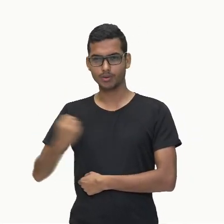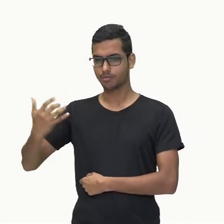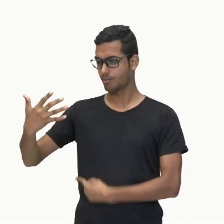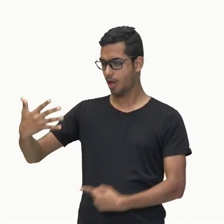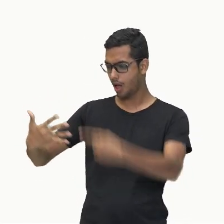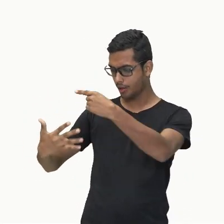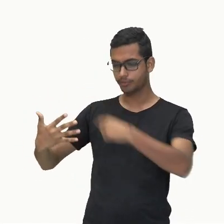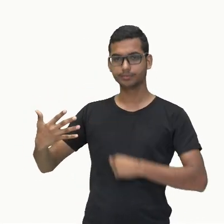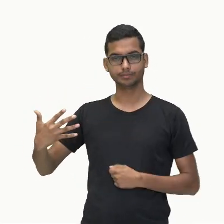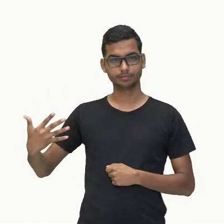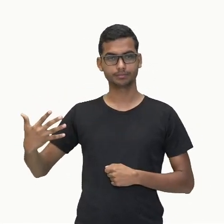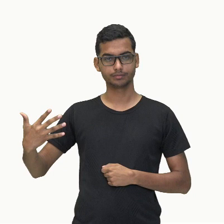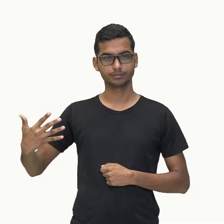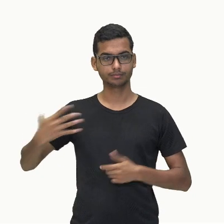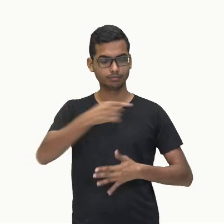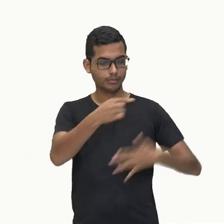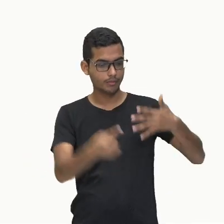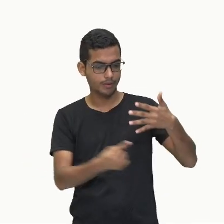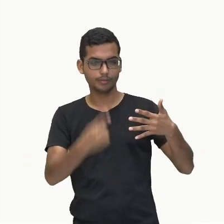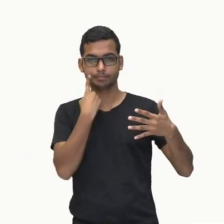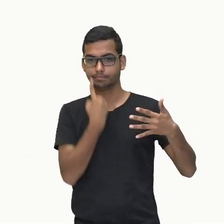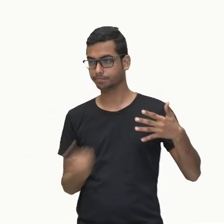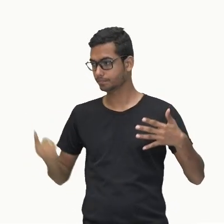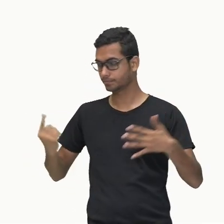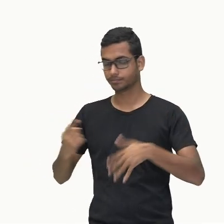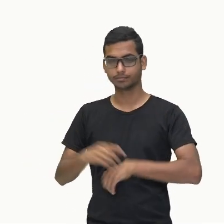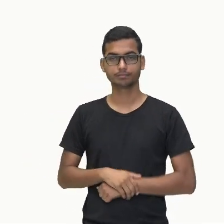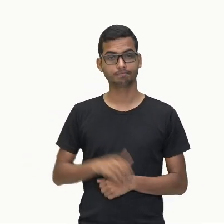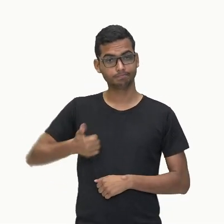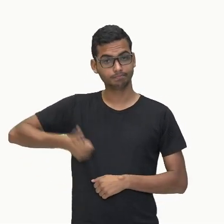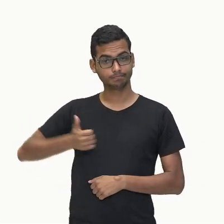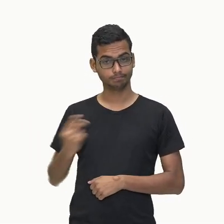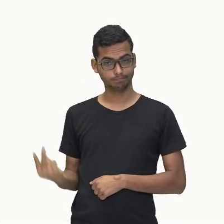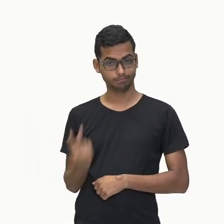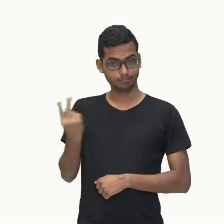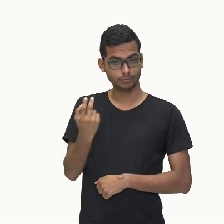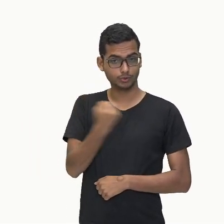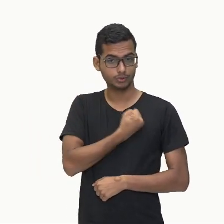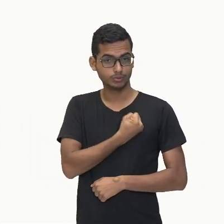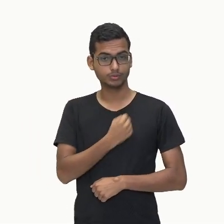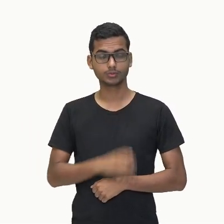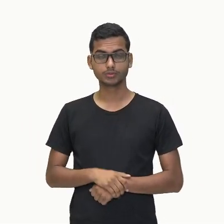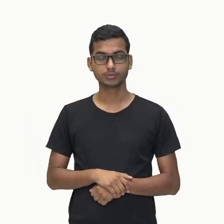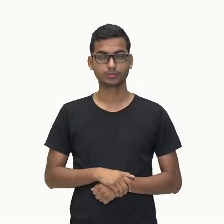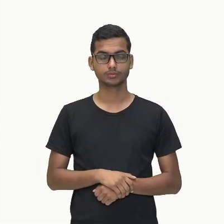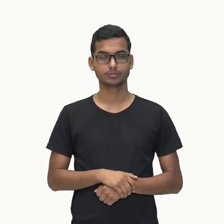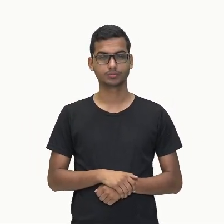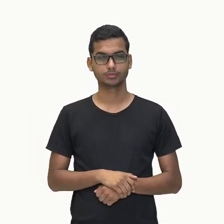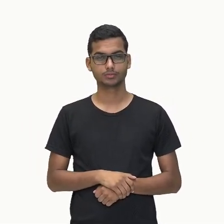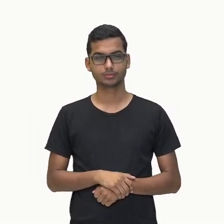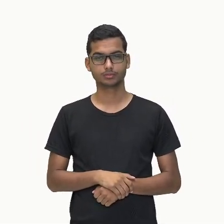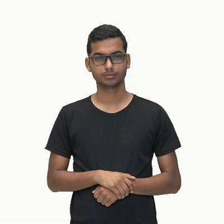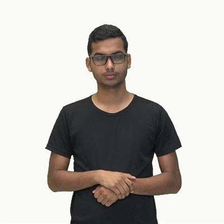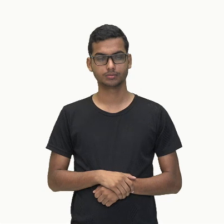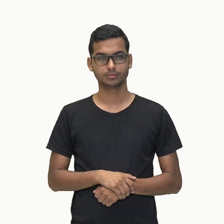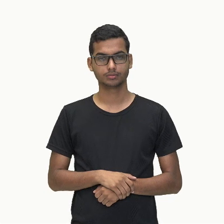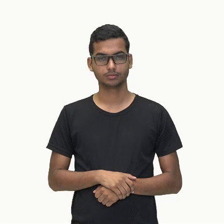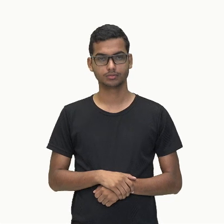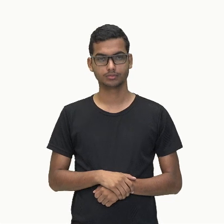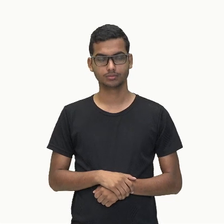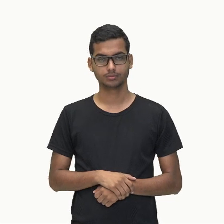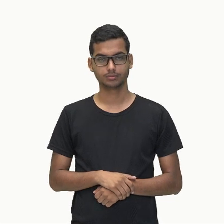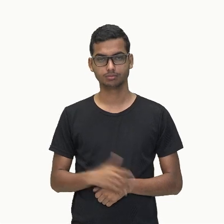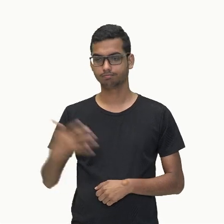Olha só, os valores de x é o primeiro valor do par ordenado e está aqui no conjunto A. Então, vamos pegar todos